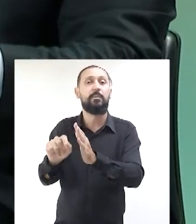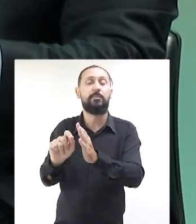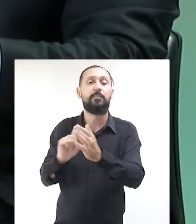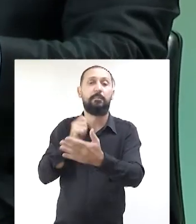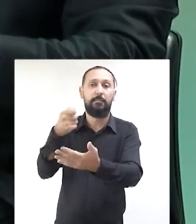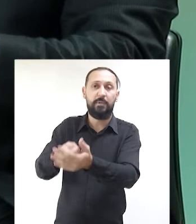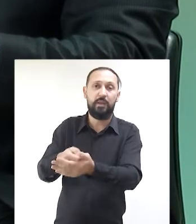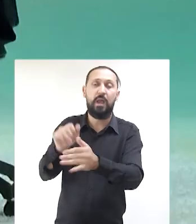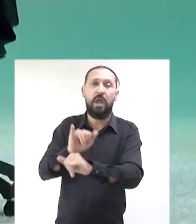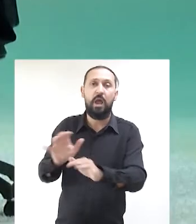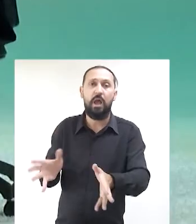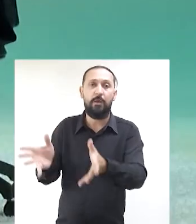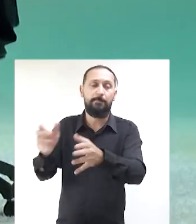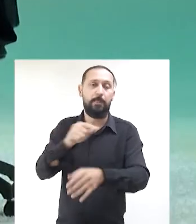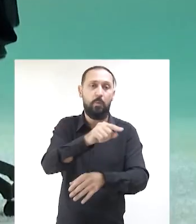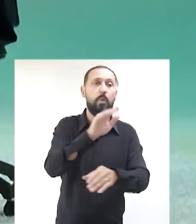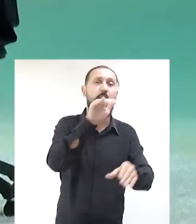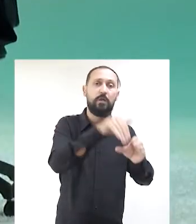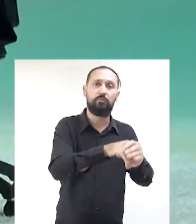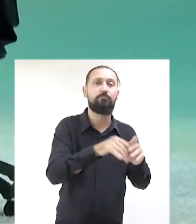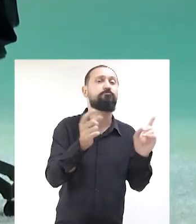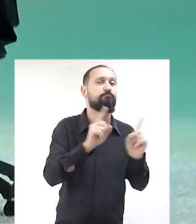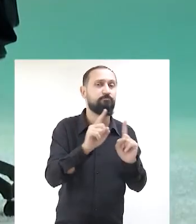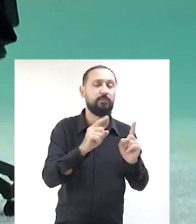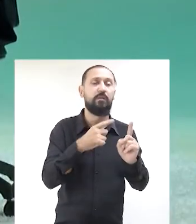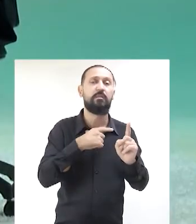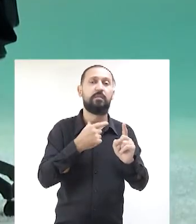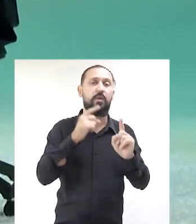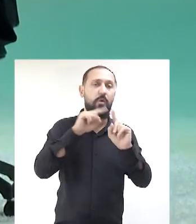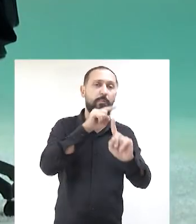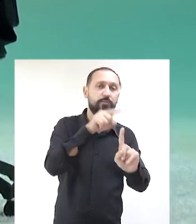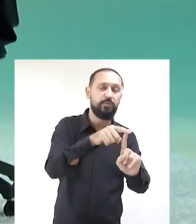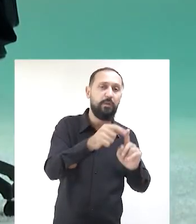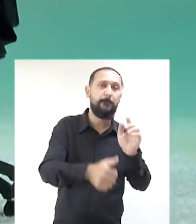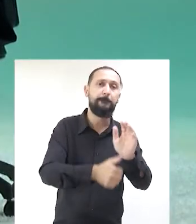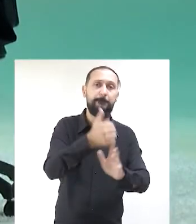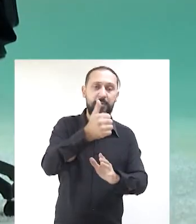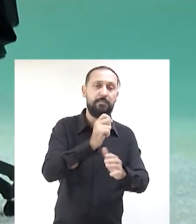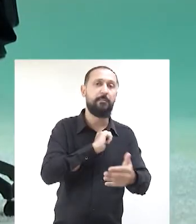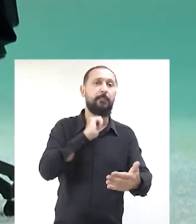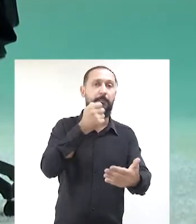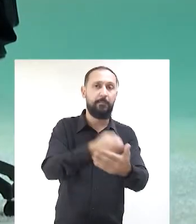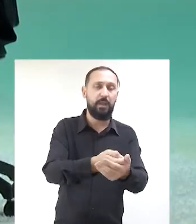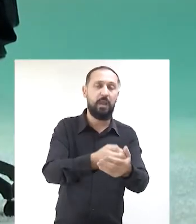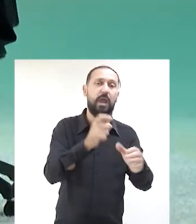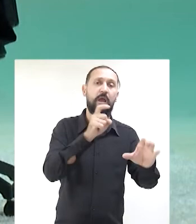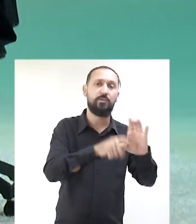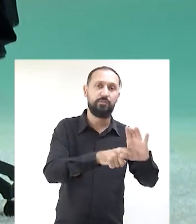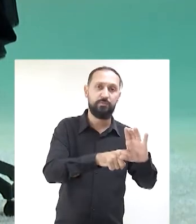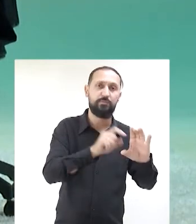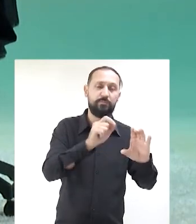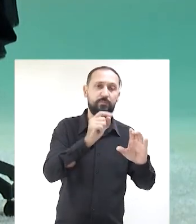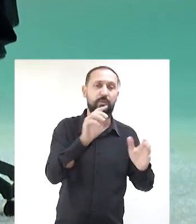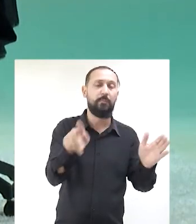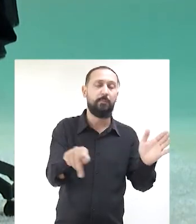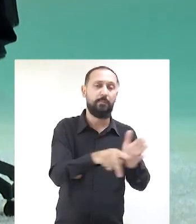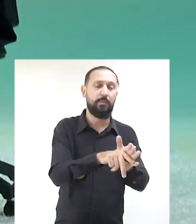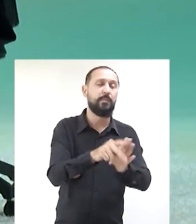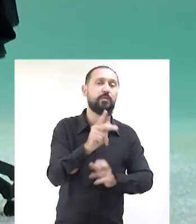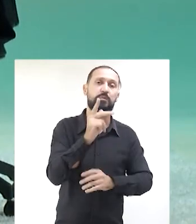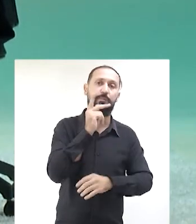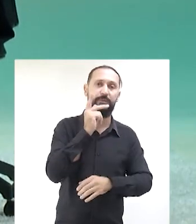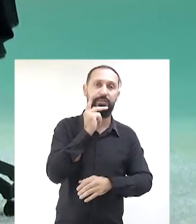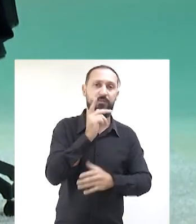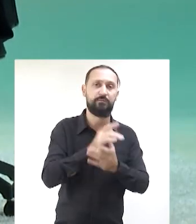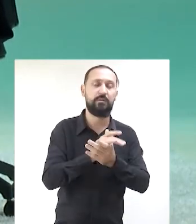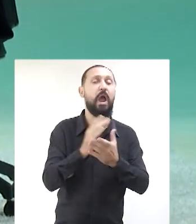para financiar as campanhas. Já o fundo eleitoral não, ele tem como finalidade primeira o pagamento das despesas ordinárias dos partidos